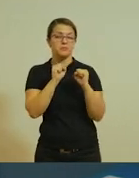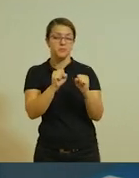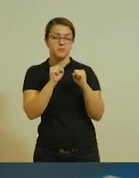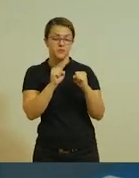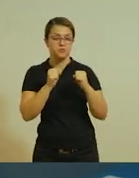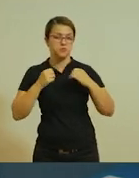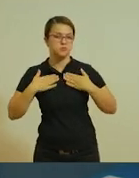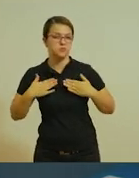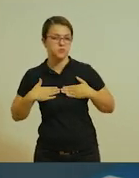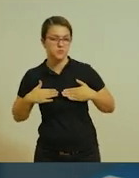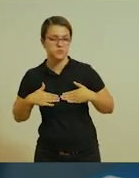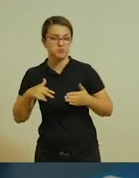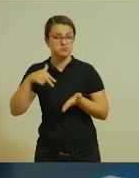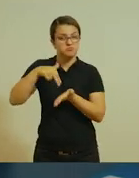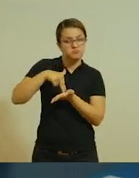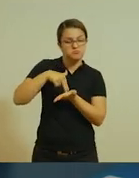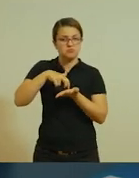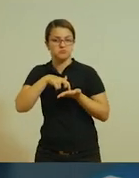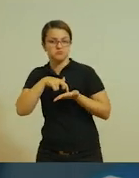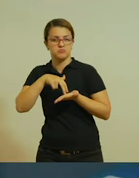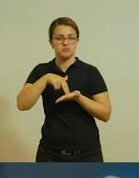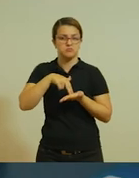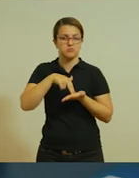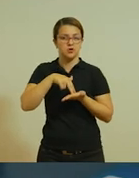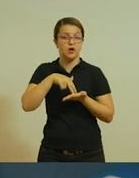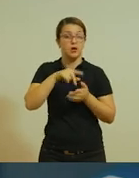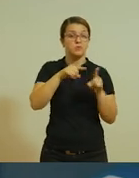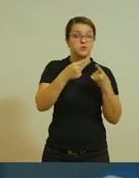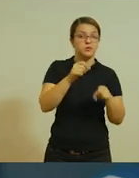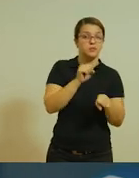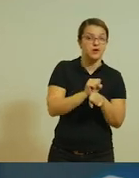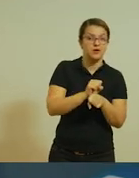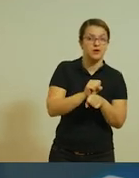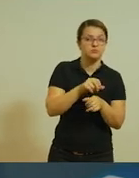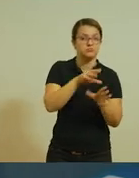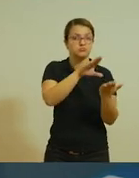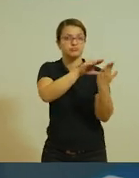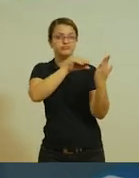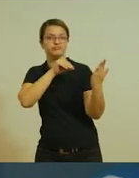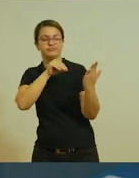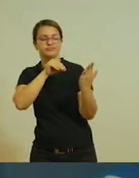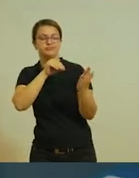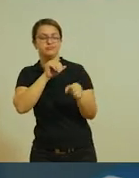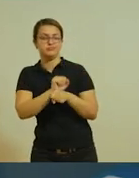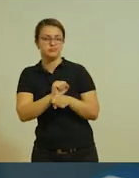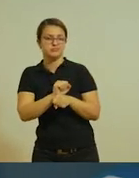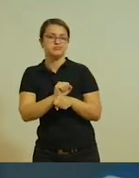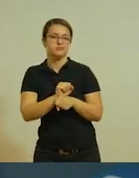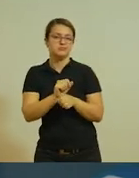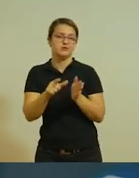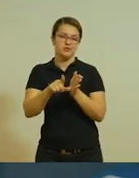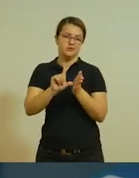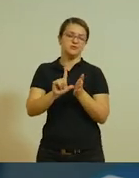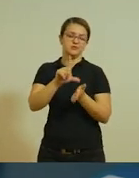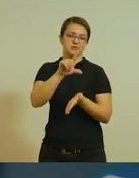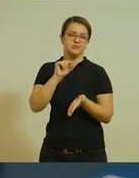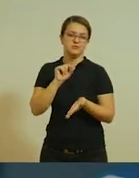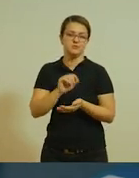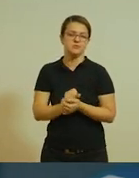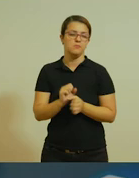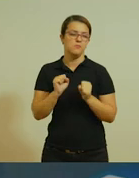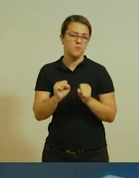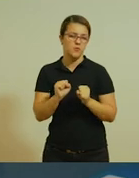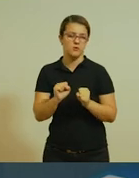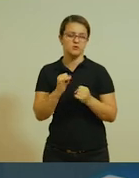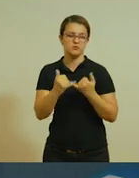fazer algumas posturas à medida que a música para, a criança imita uma postura que você fez, que vocês escolheram antecipadamente.